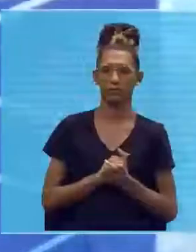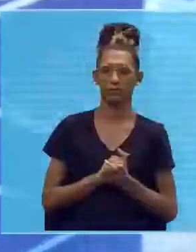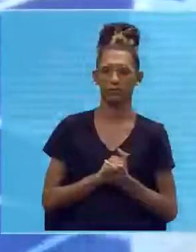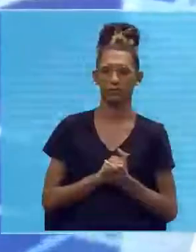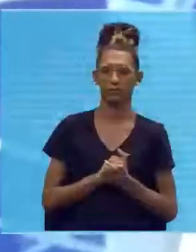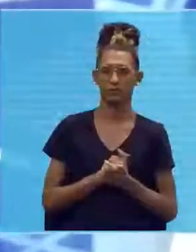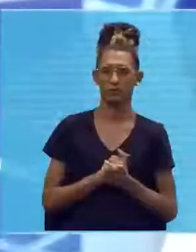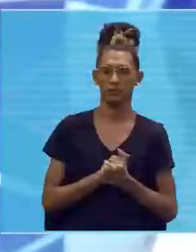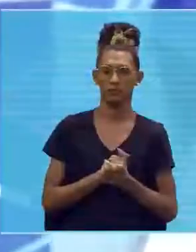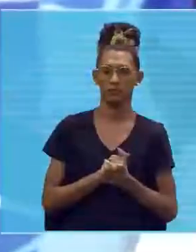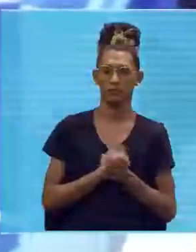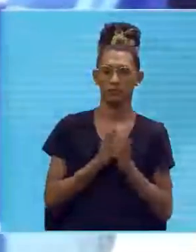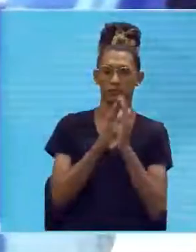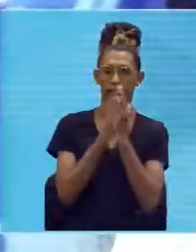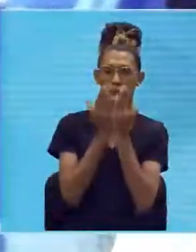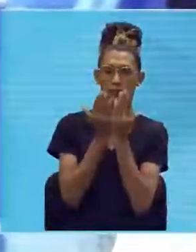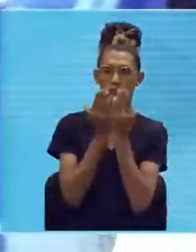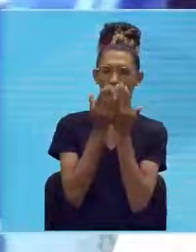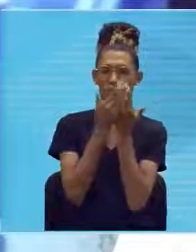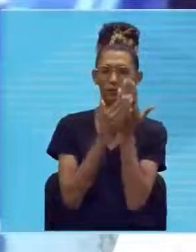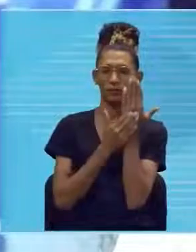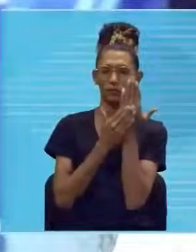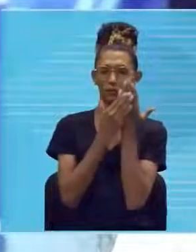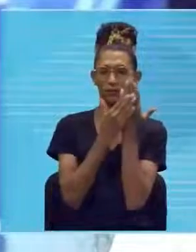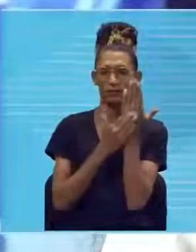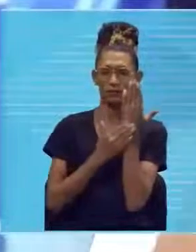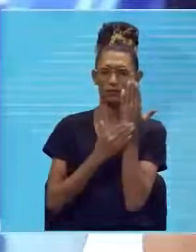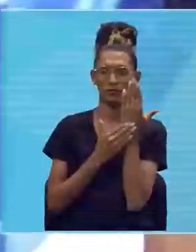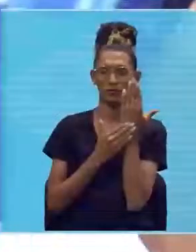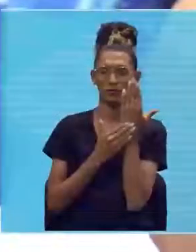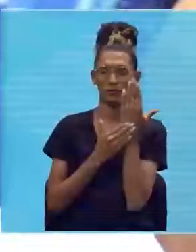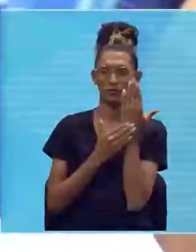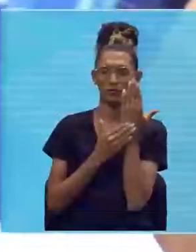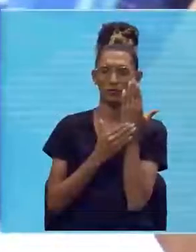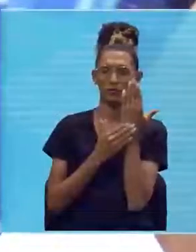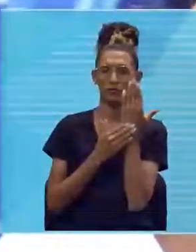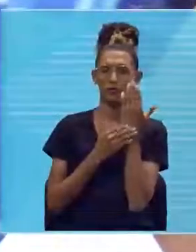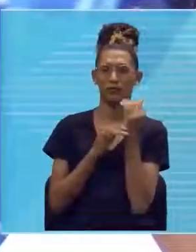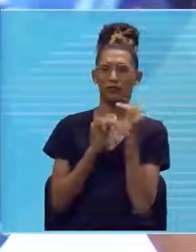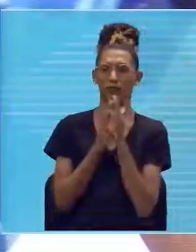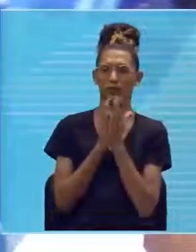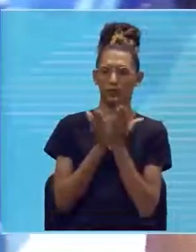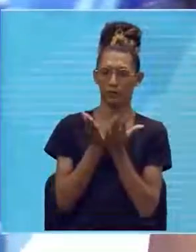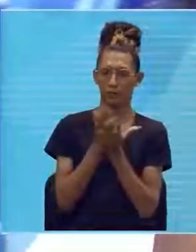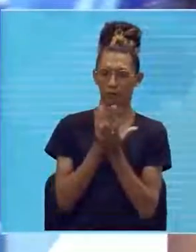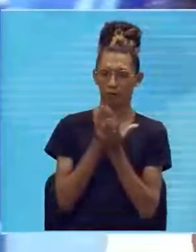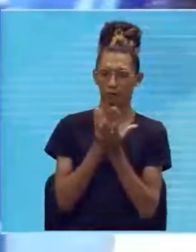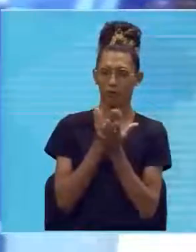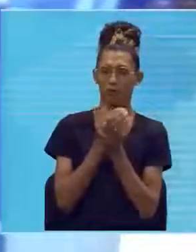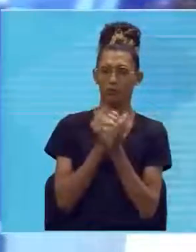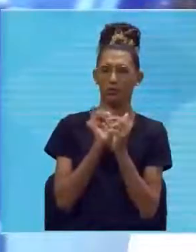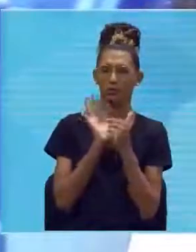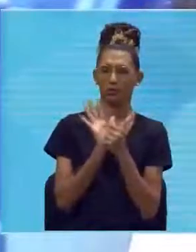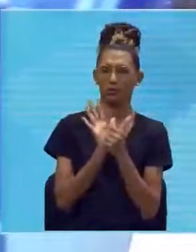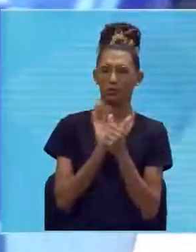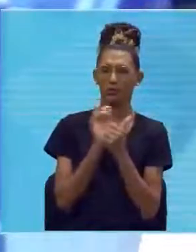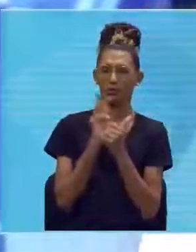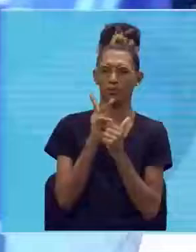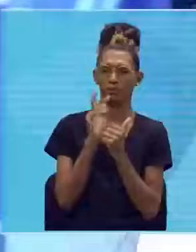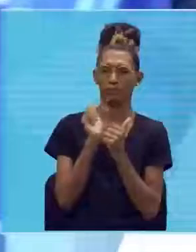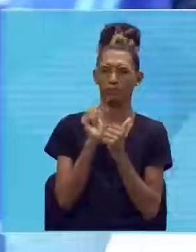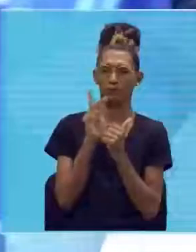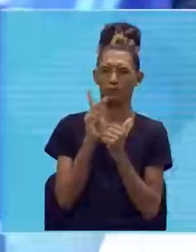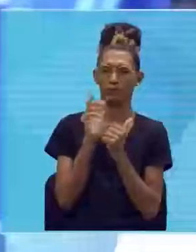professora de novo tá aqui o cacau irá a editora tem B tá trazendo aqui ó Cacau era